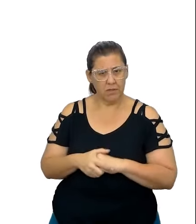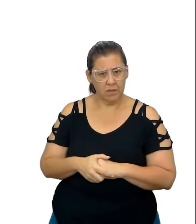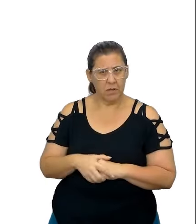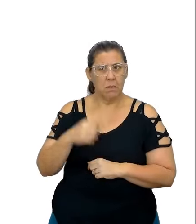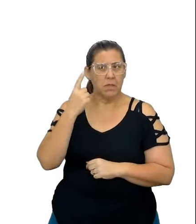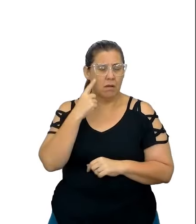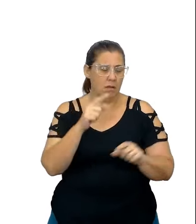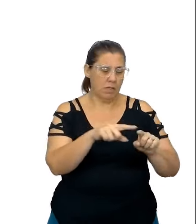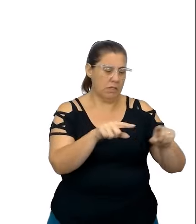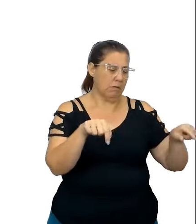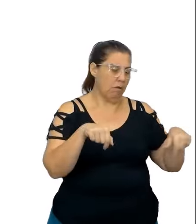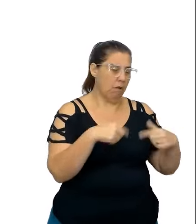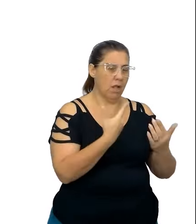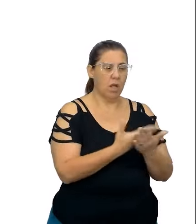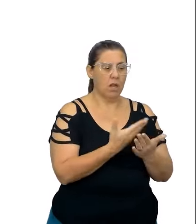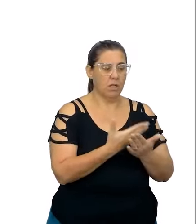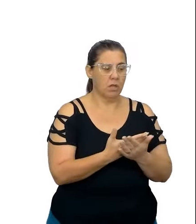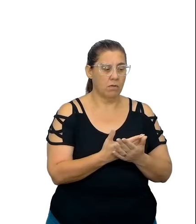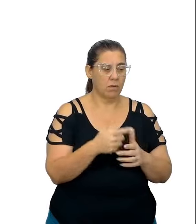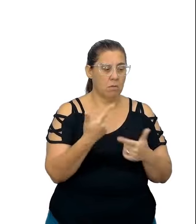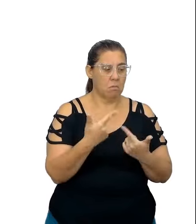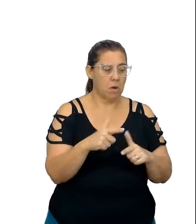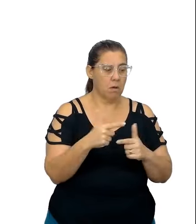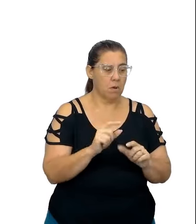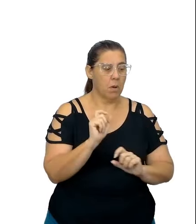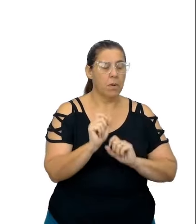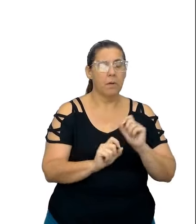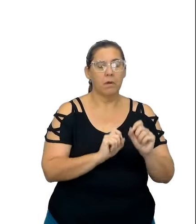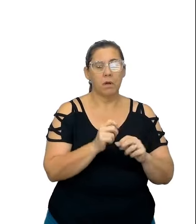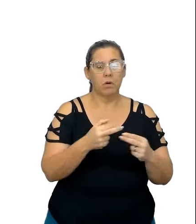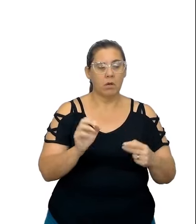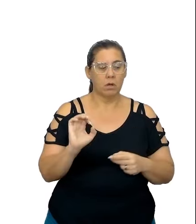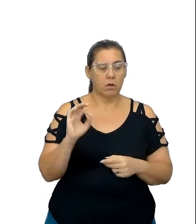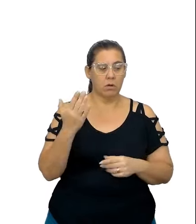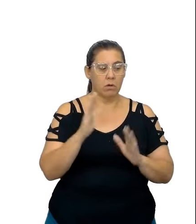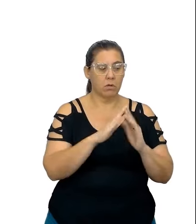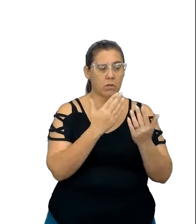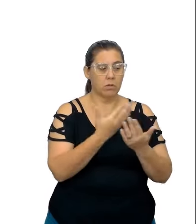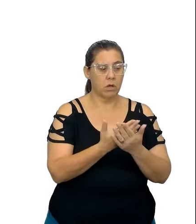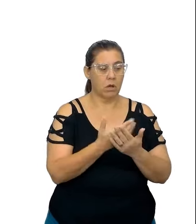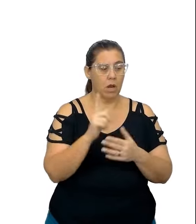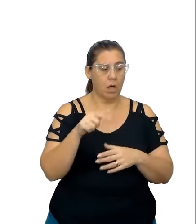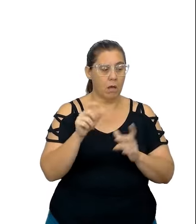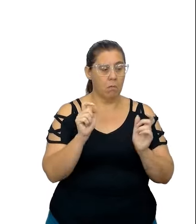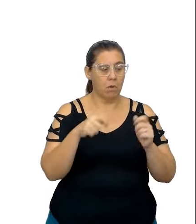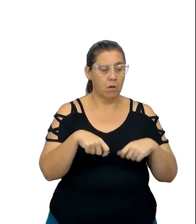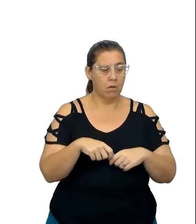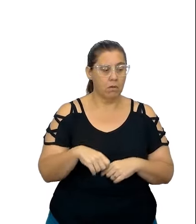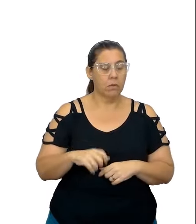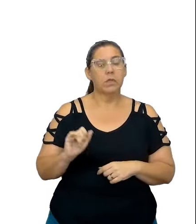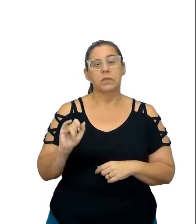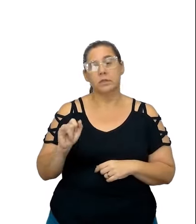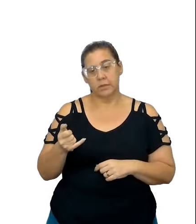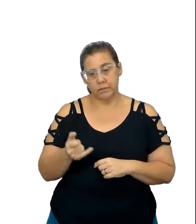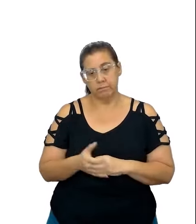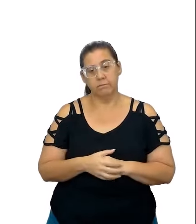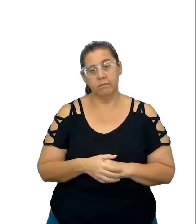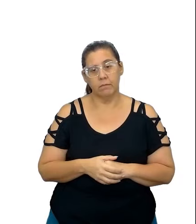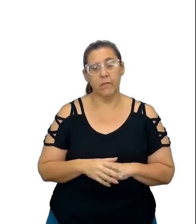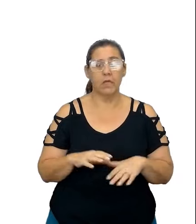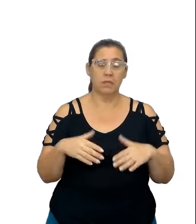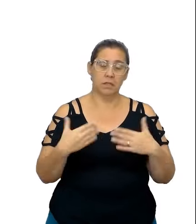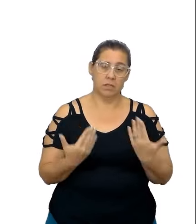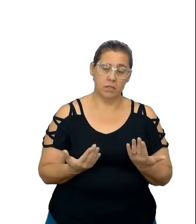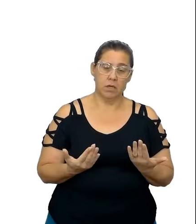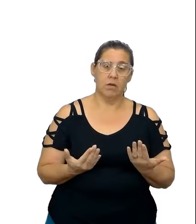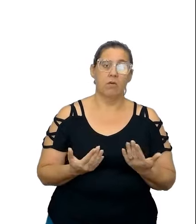sala de aula, vamos fazer um meme sobre o quê? Ah, sobre algo que aconteceu na escola. É possível? Sim, se não ferir os direitos humanos,